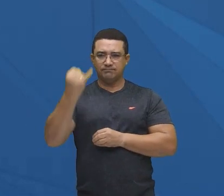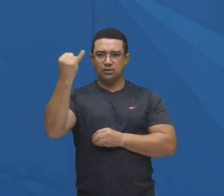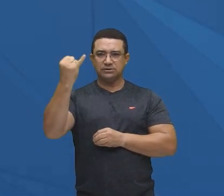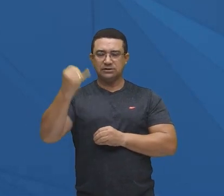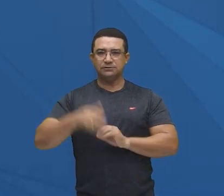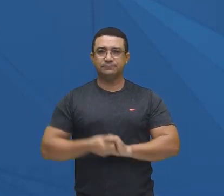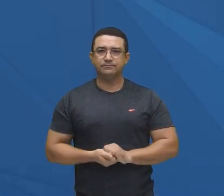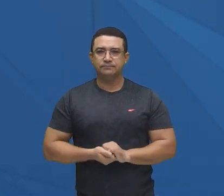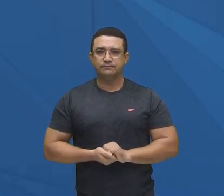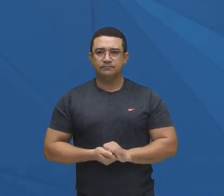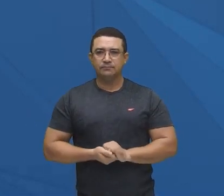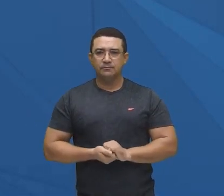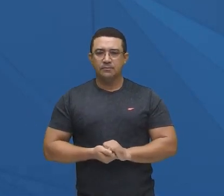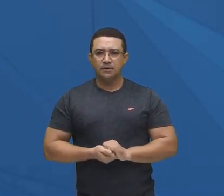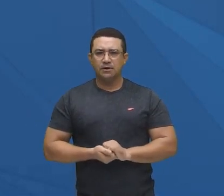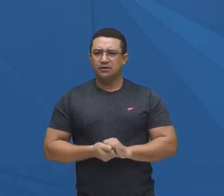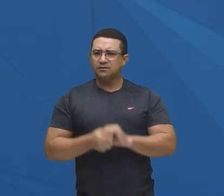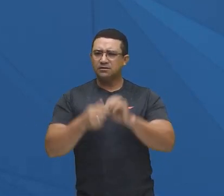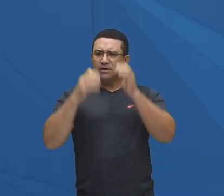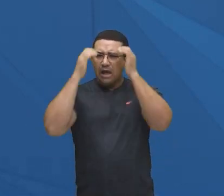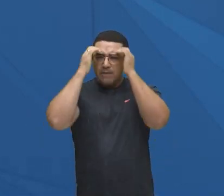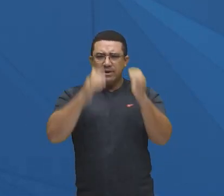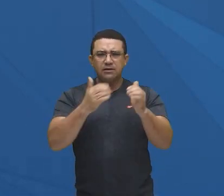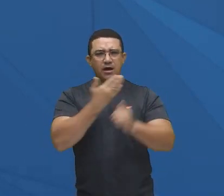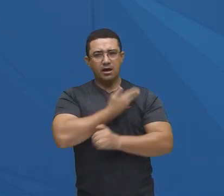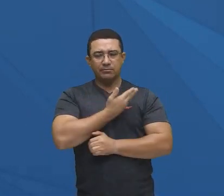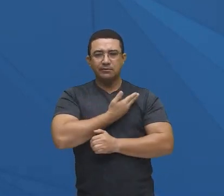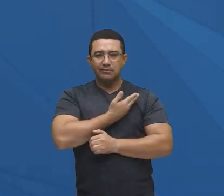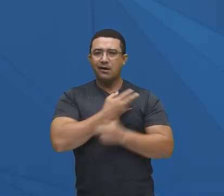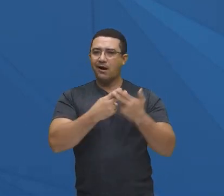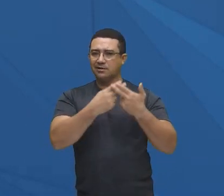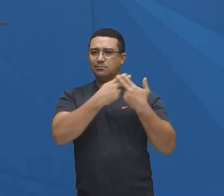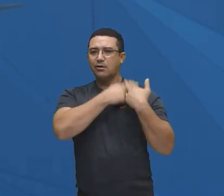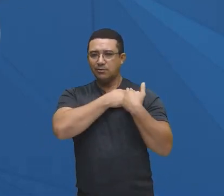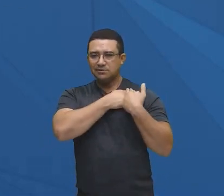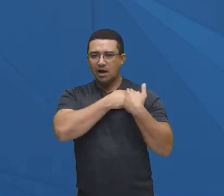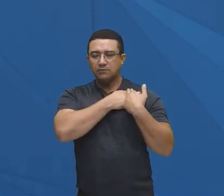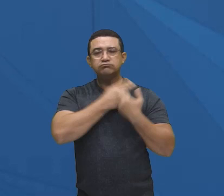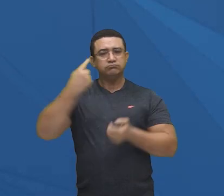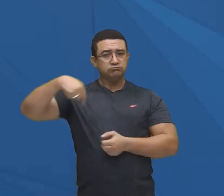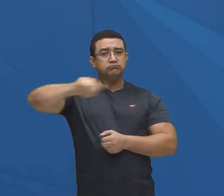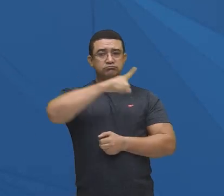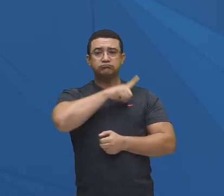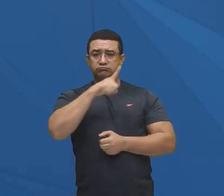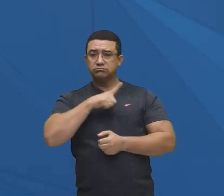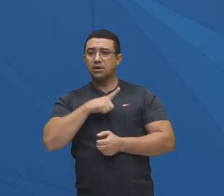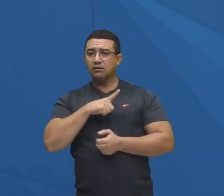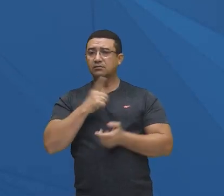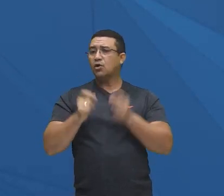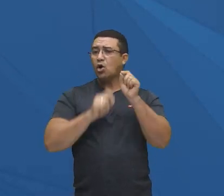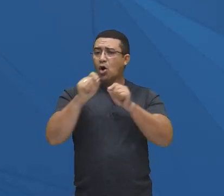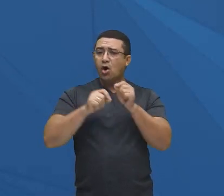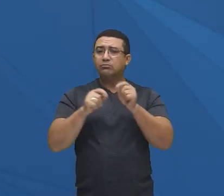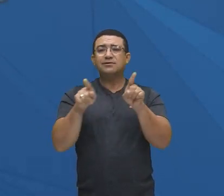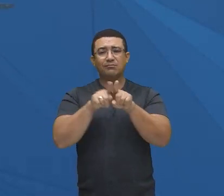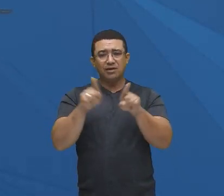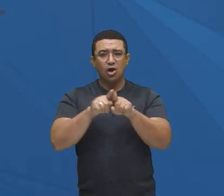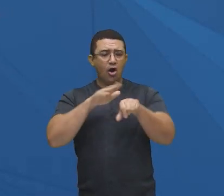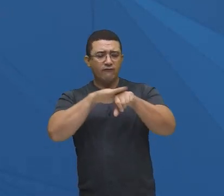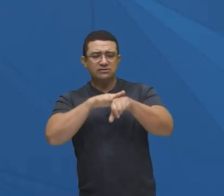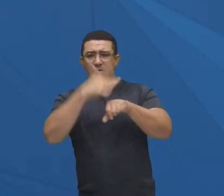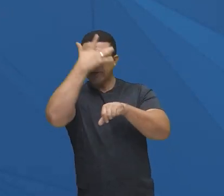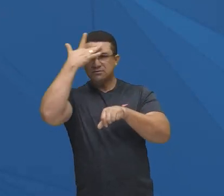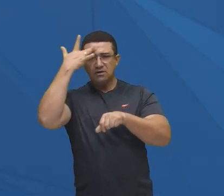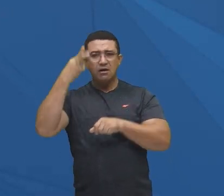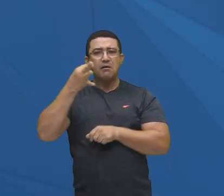de respeitar o colega traz justamente a responsabilidade que a gente tem no momento que a gente está conversando com as pessoas presencialmente. Não é porque a